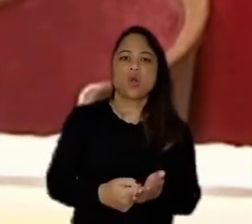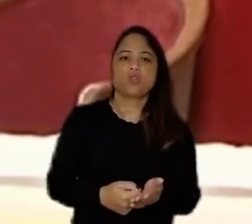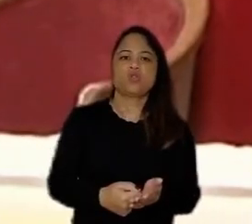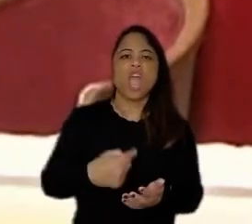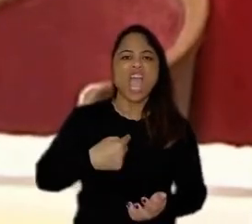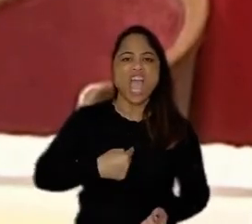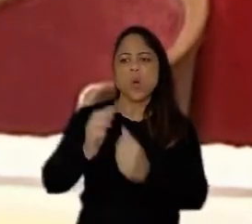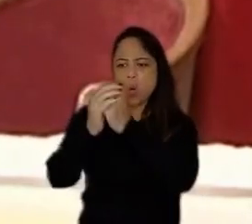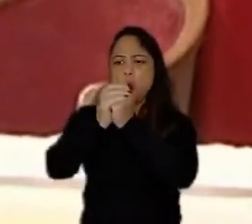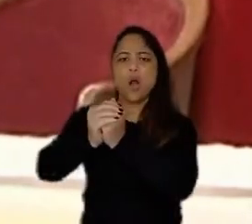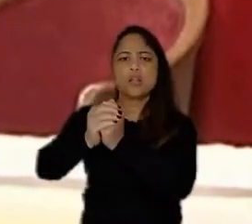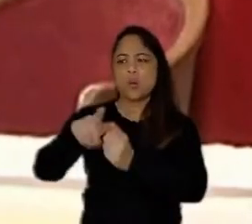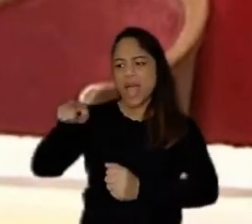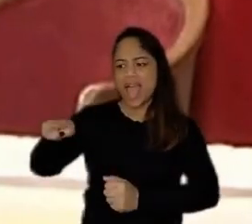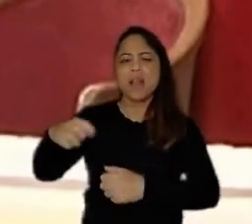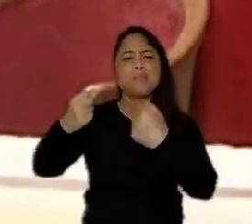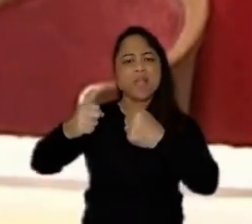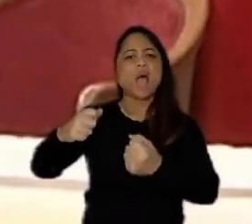boa.